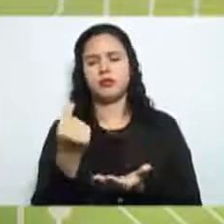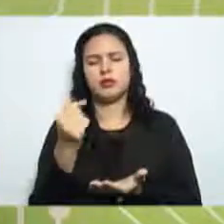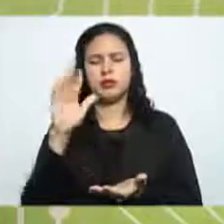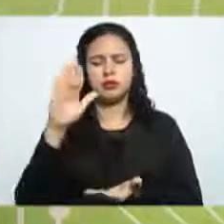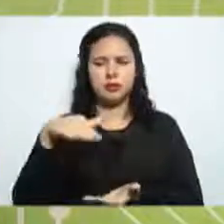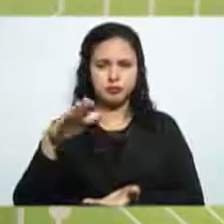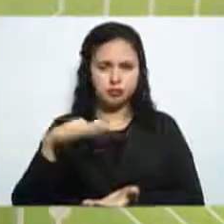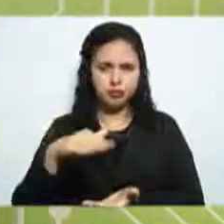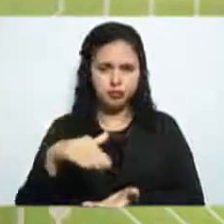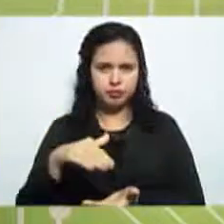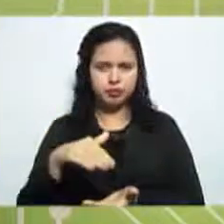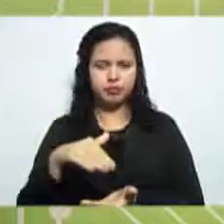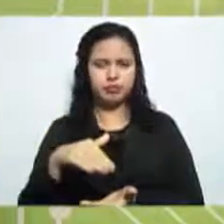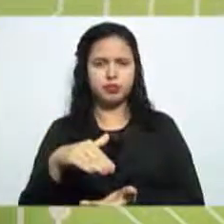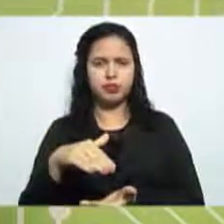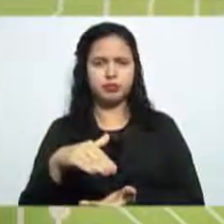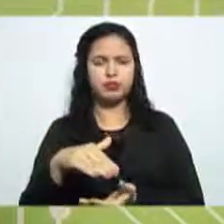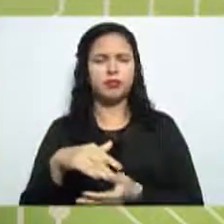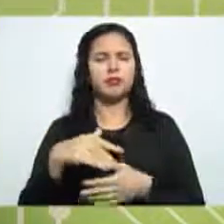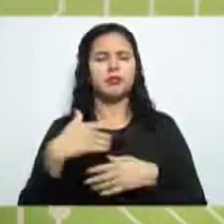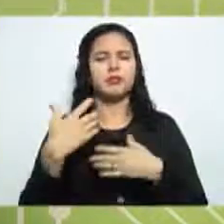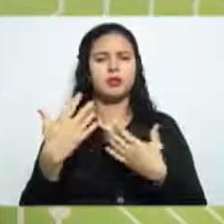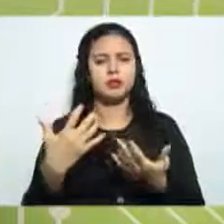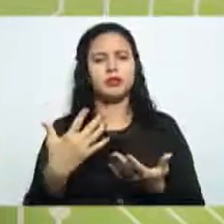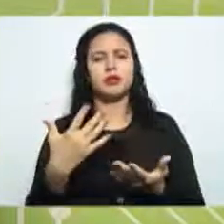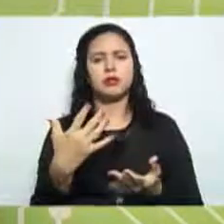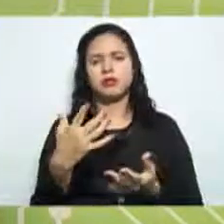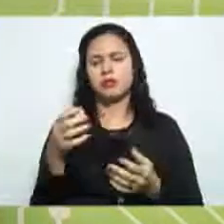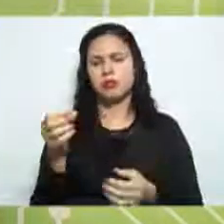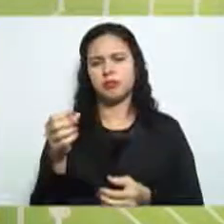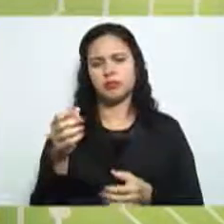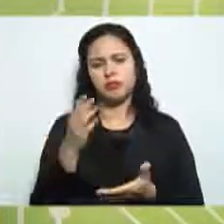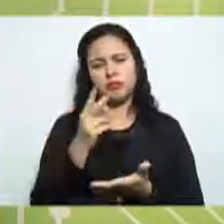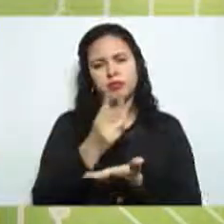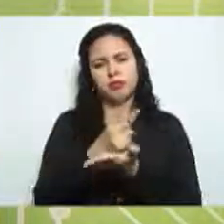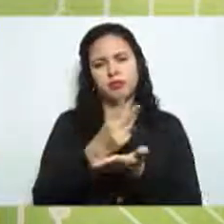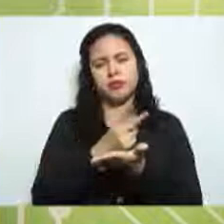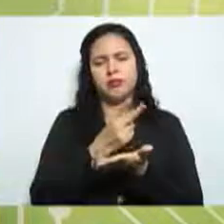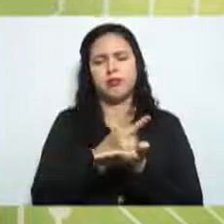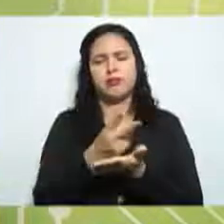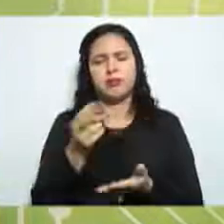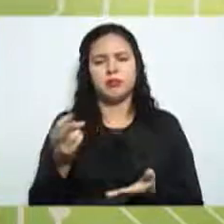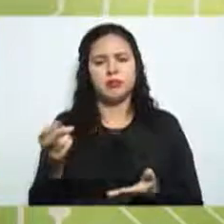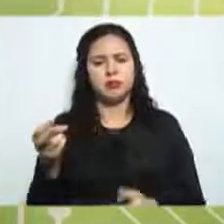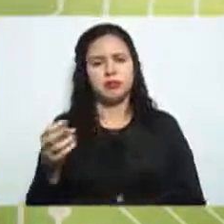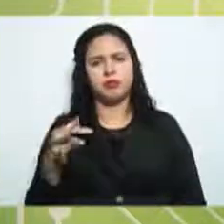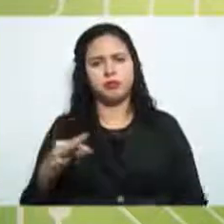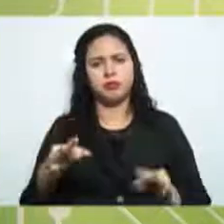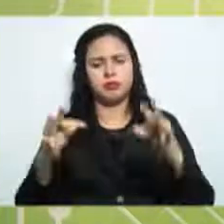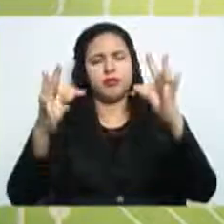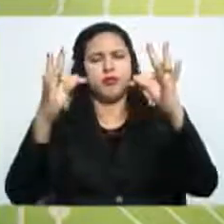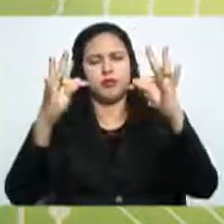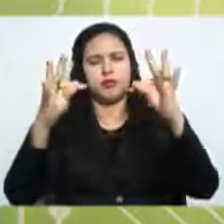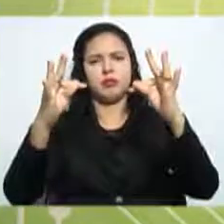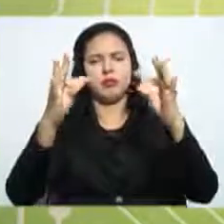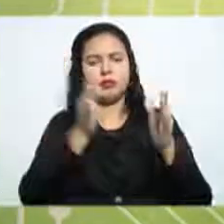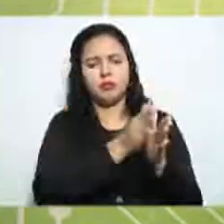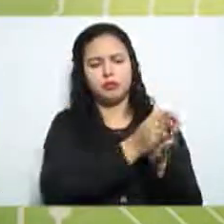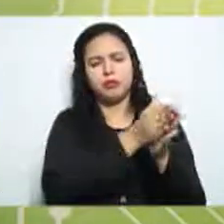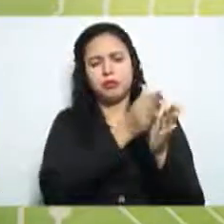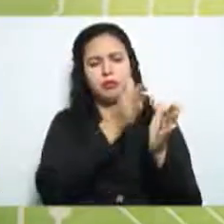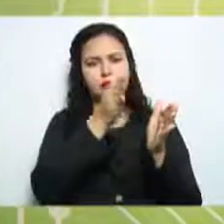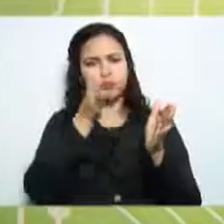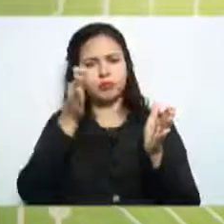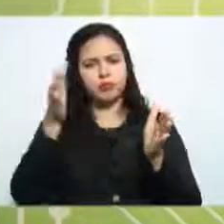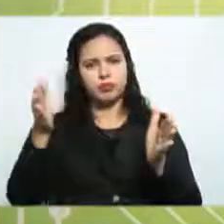eles aumentam de tecnologia. Normalmente uma mesma tecnologia, ao longo do tempo, cai de preço. Então essa redução de